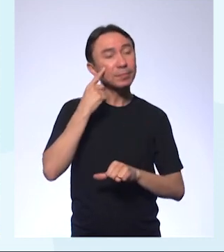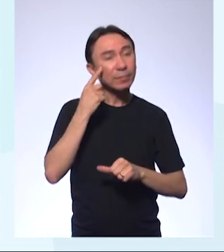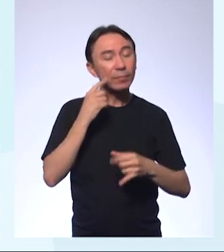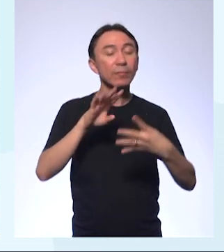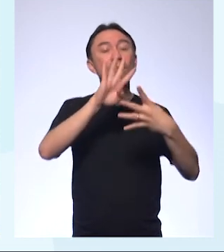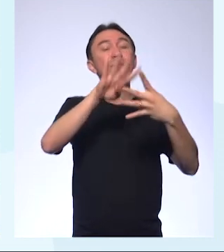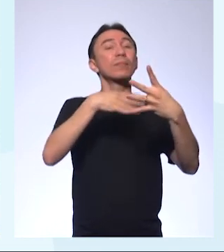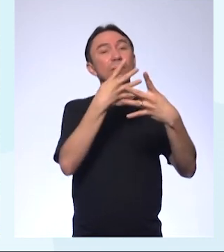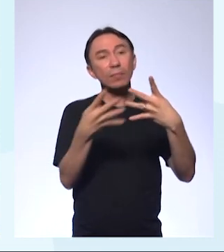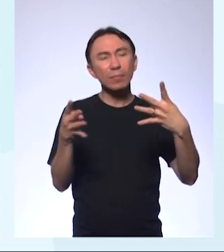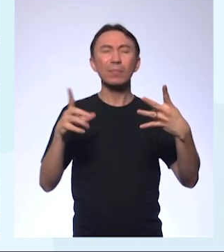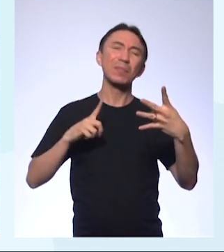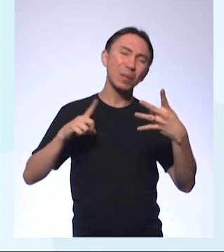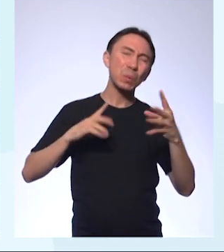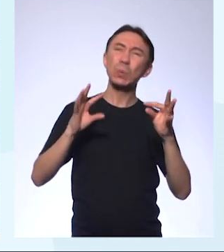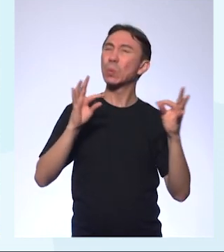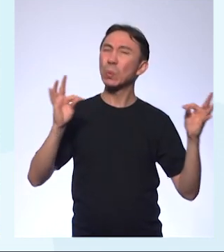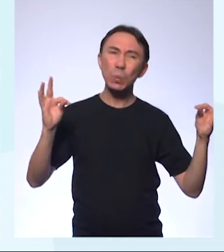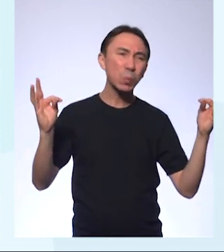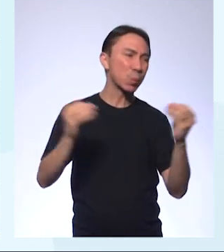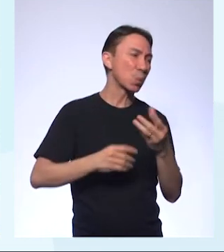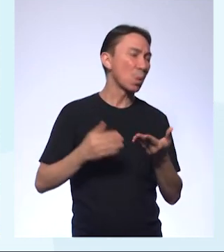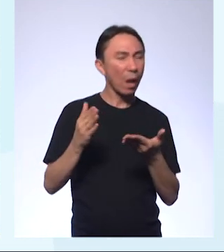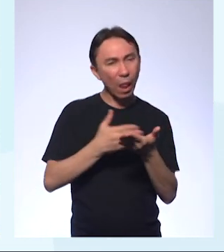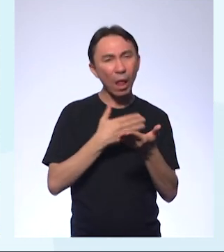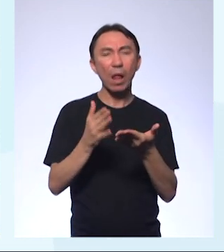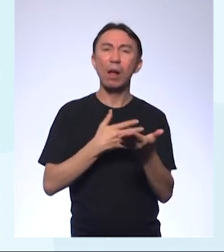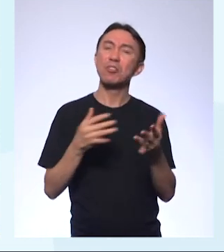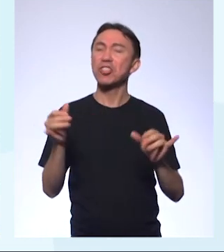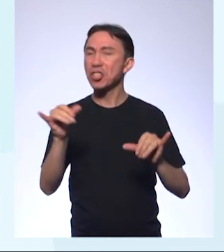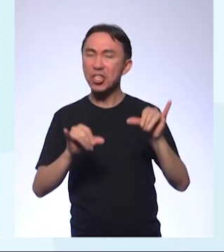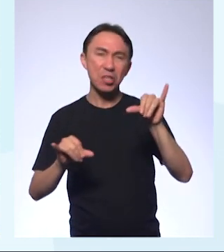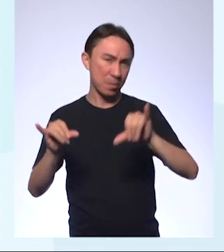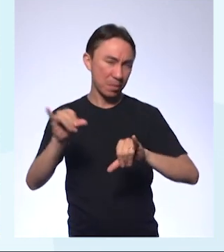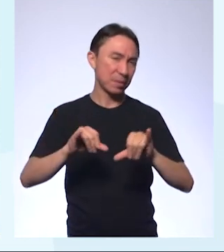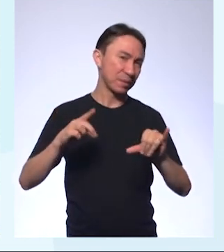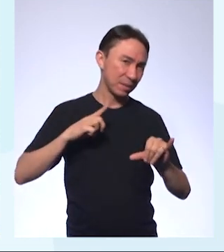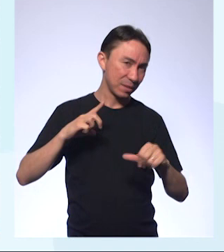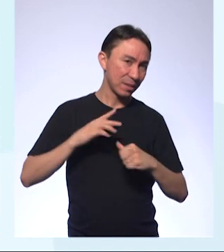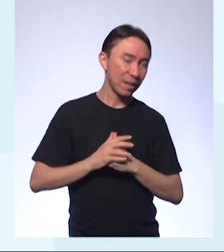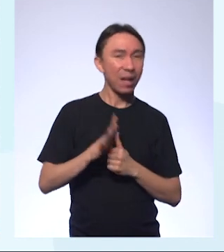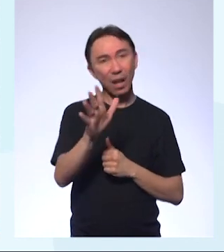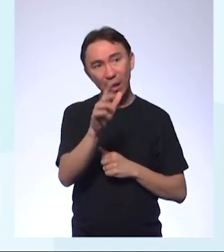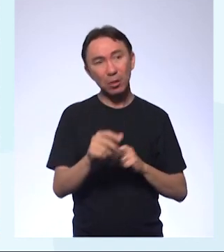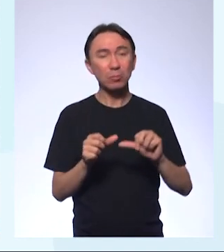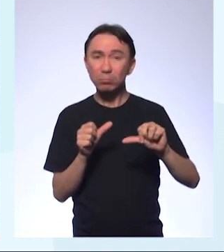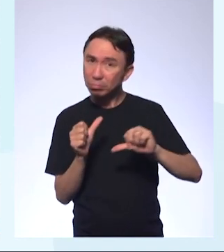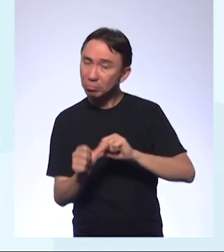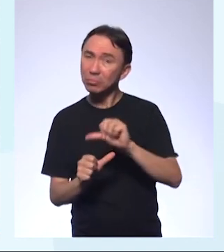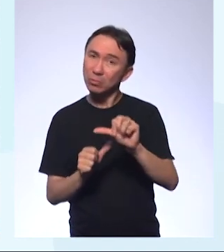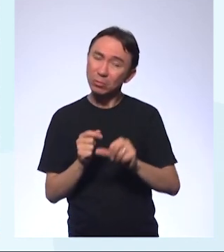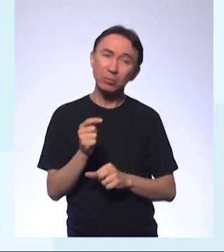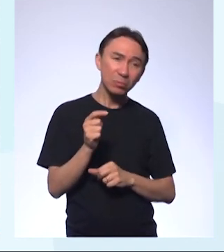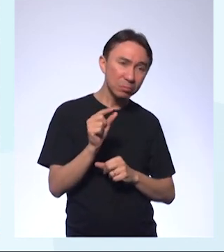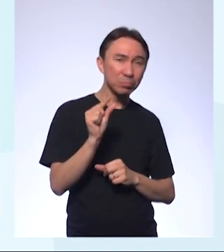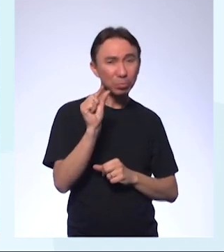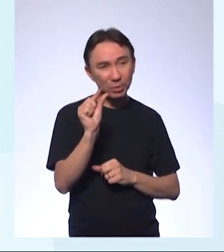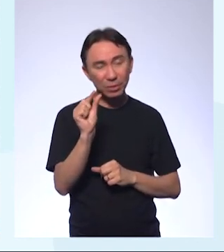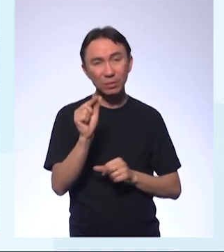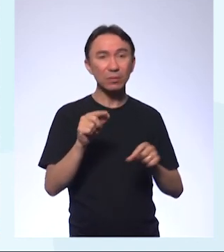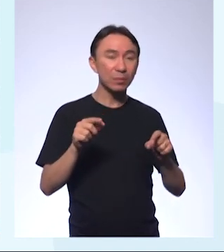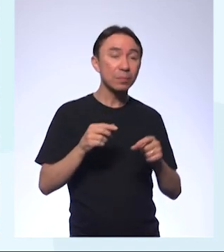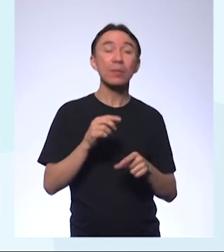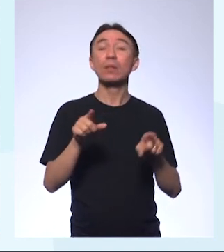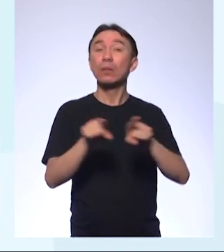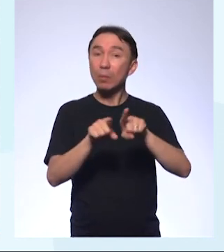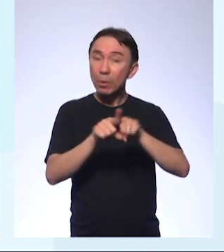está em todos os livros de química, nas nossas apostilas, e ela muda um pouquinho, até mesmo a cor, né? A gente